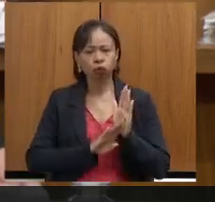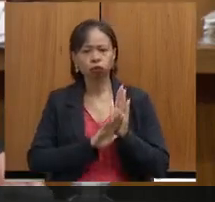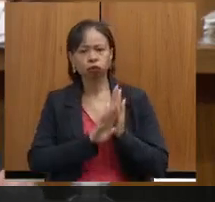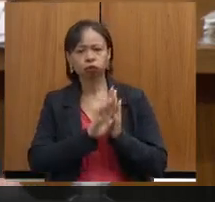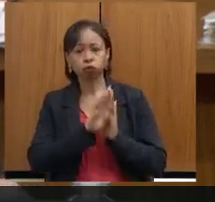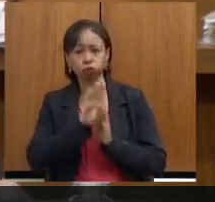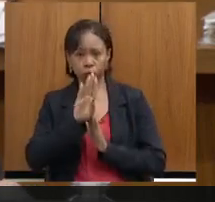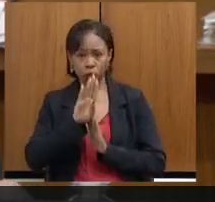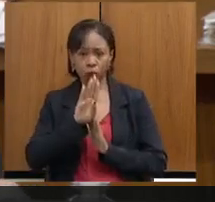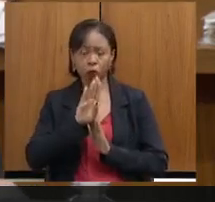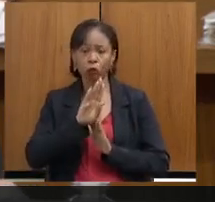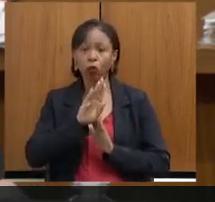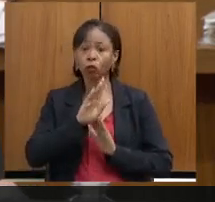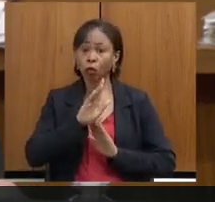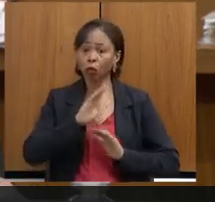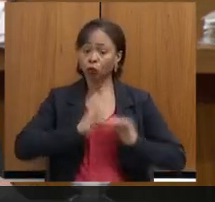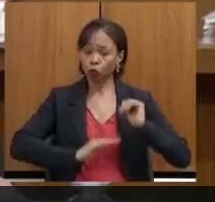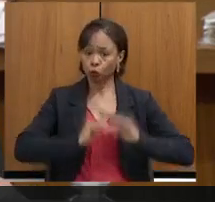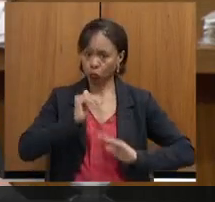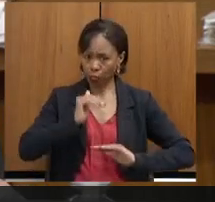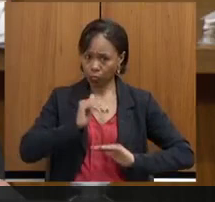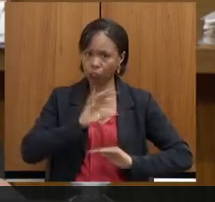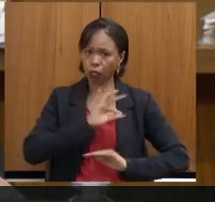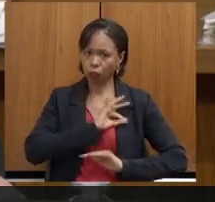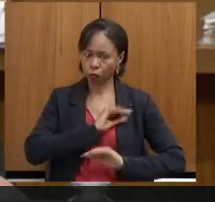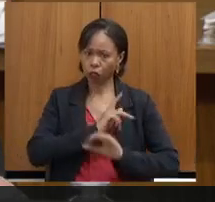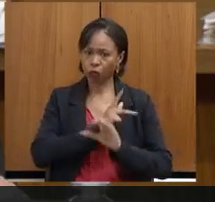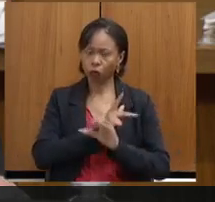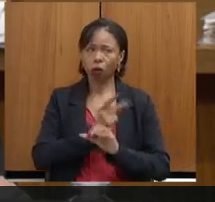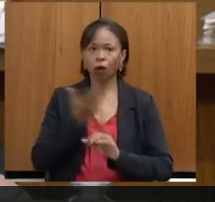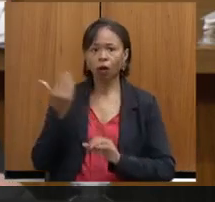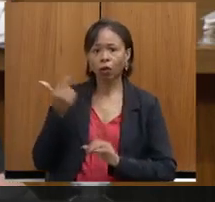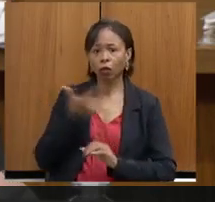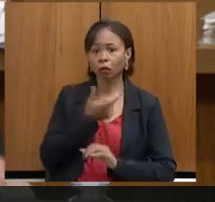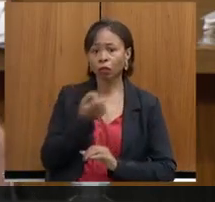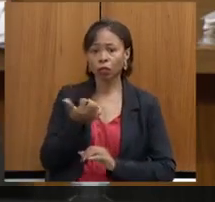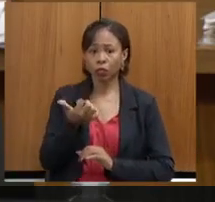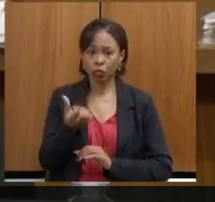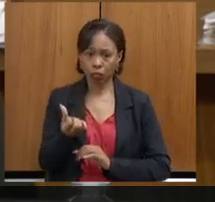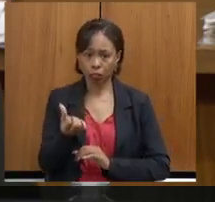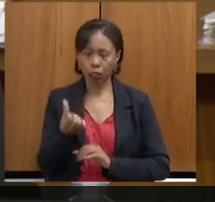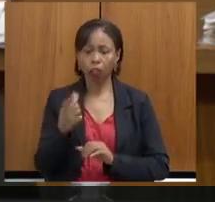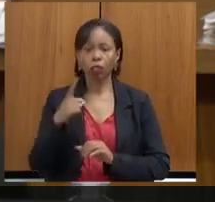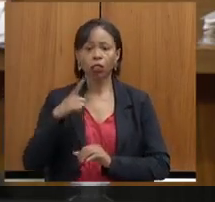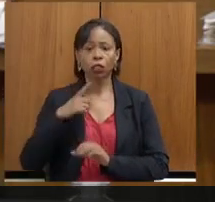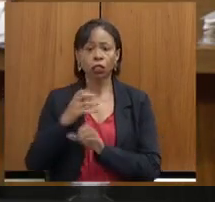ao Nosso pessoal 2016 nós temos 11748